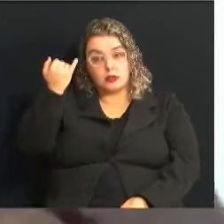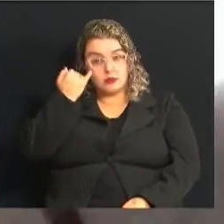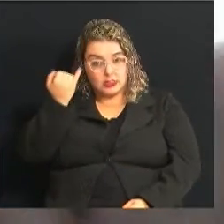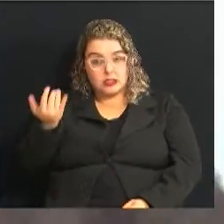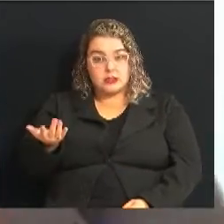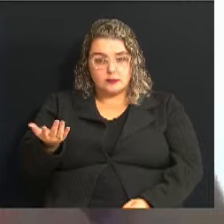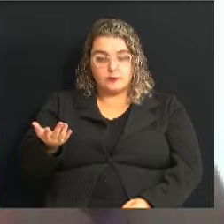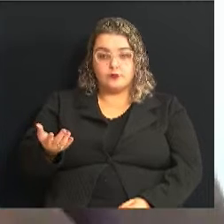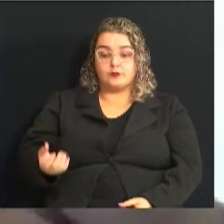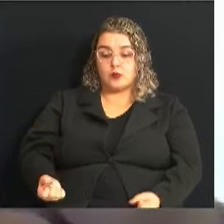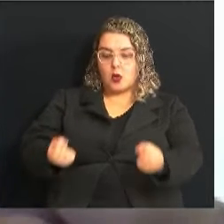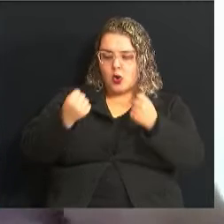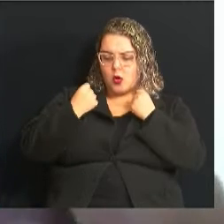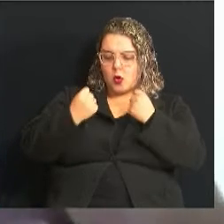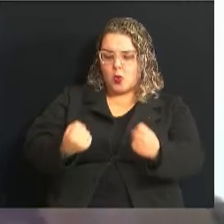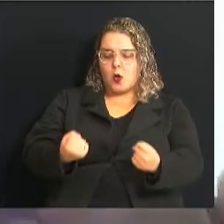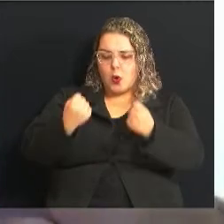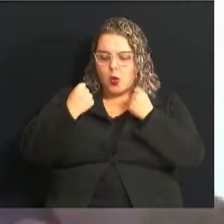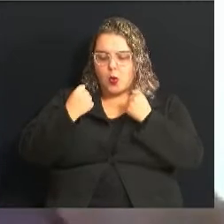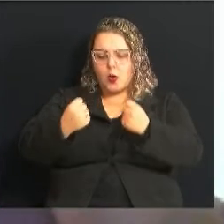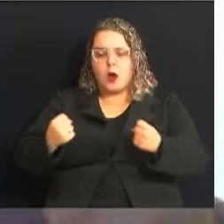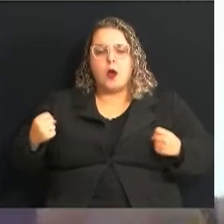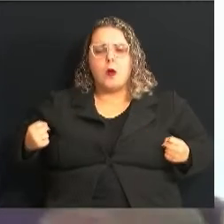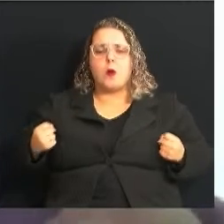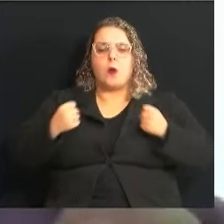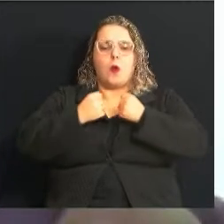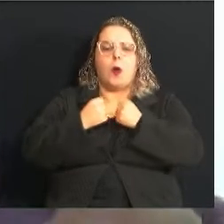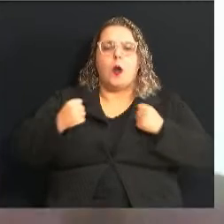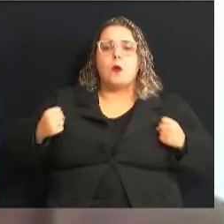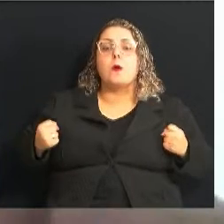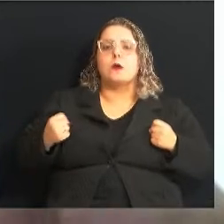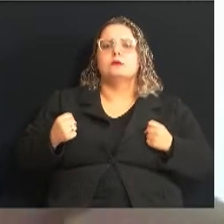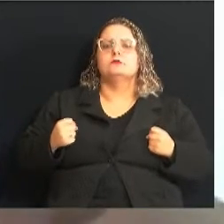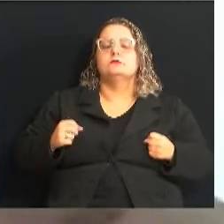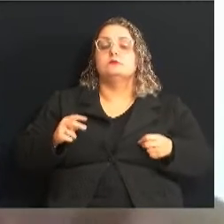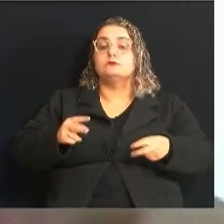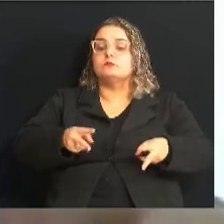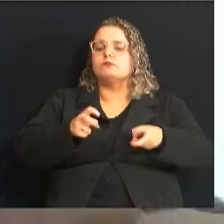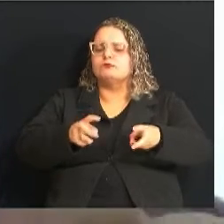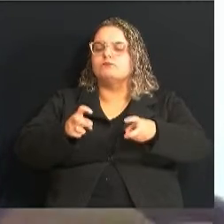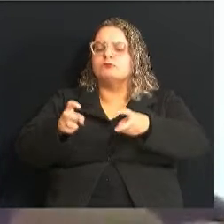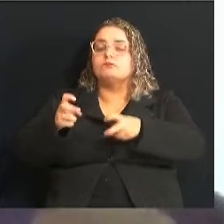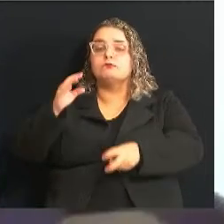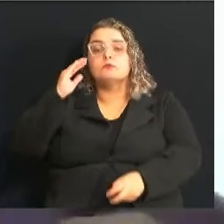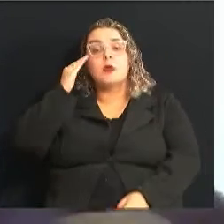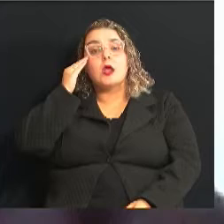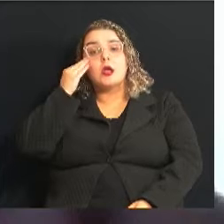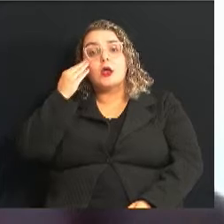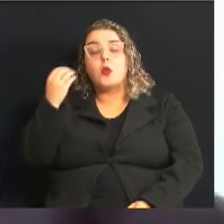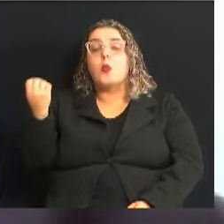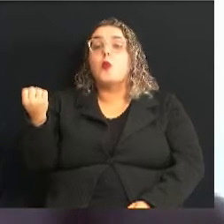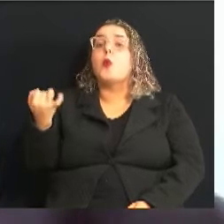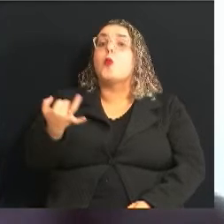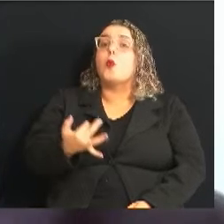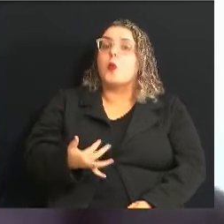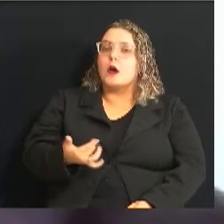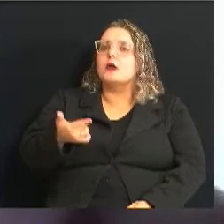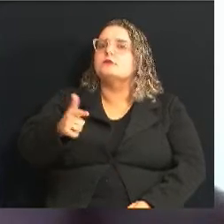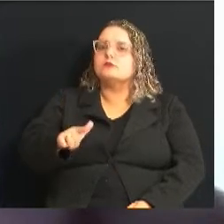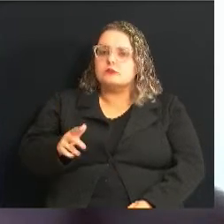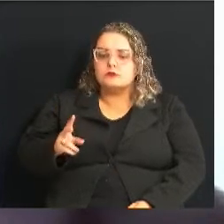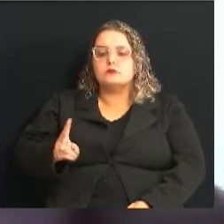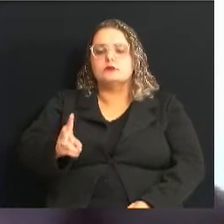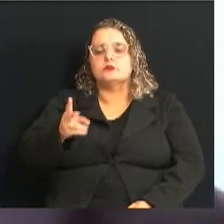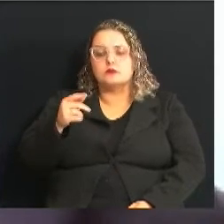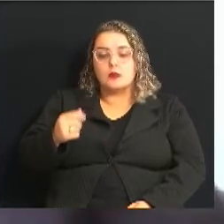ela é muito importante porque quando você começa a notar os primeiros resultados nela, você entende o quanto persistir é importante.